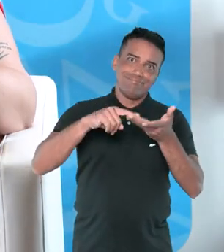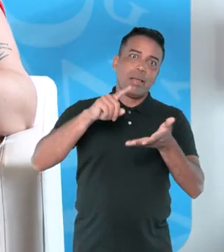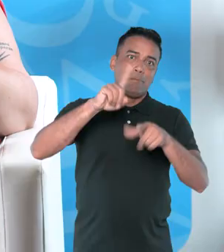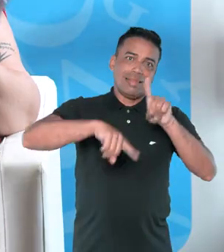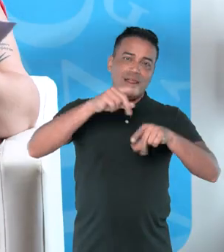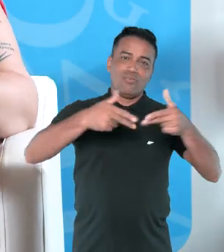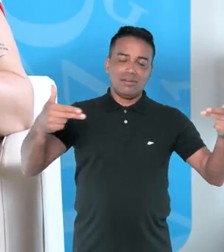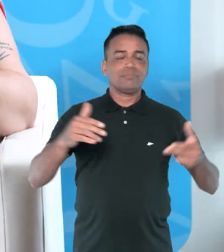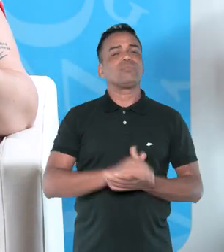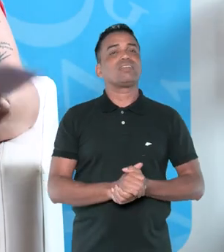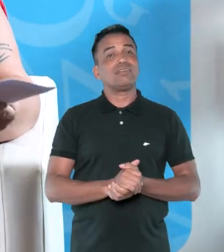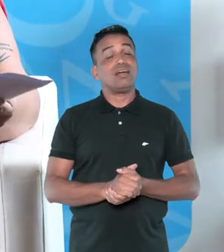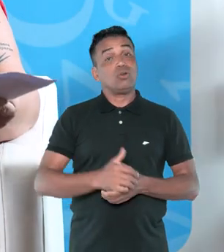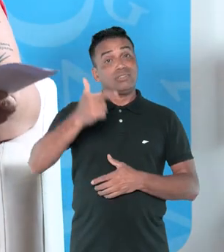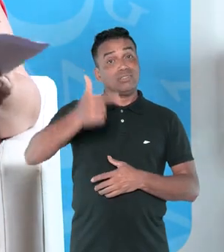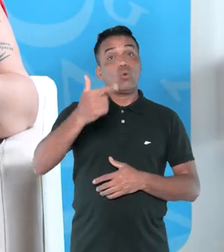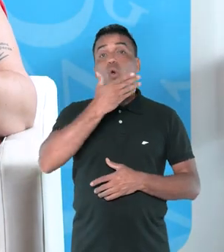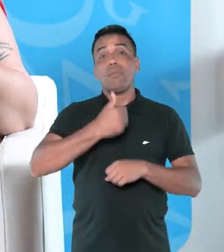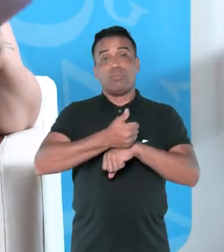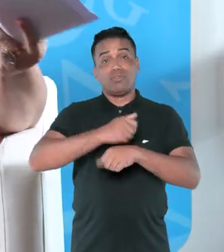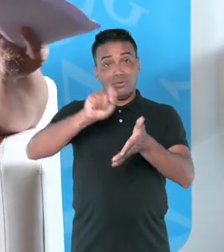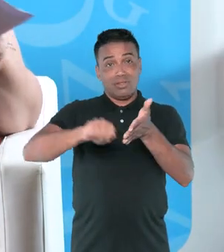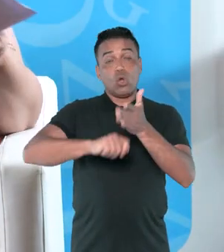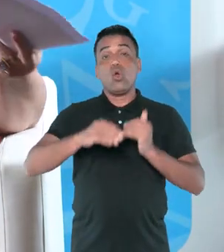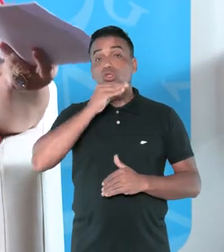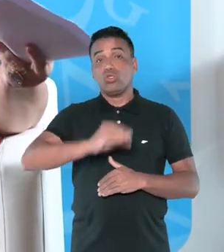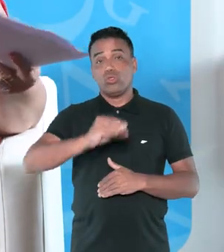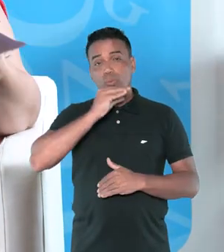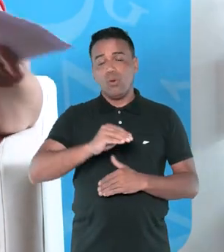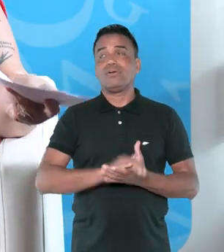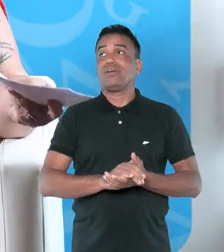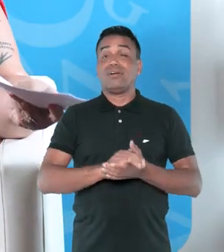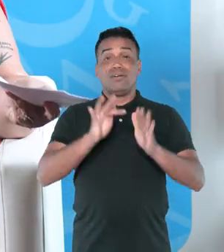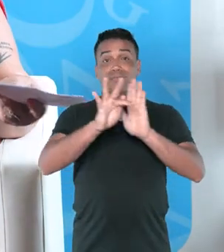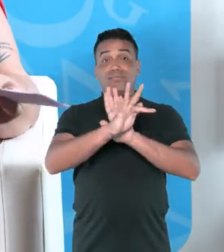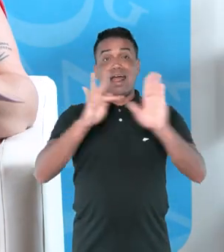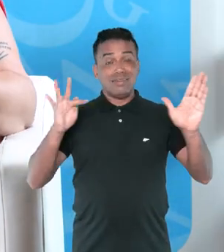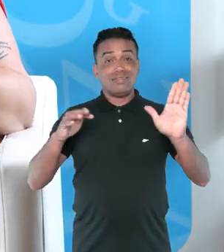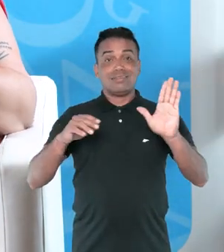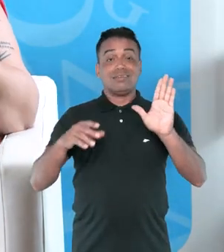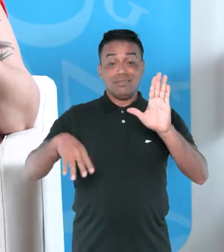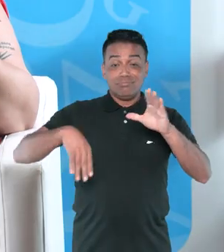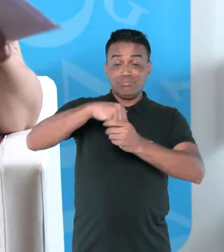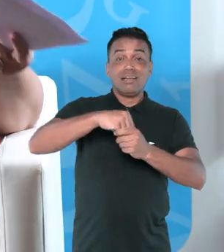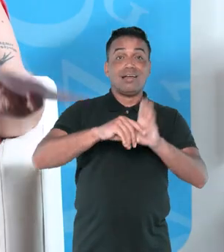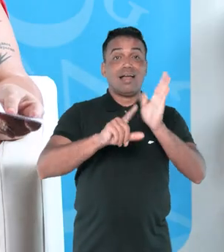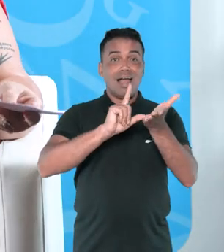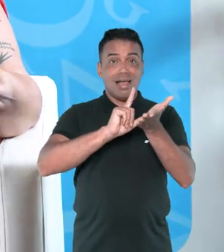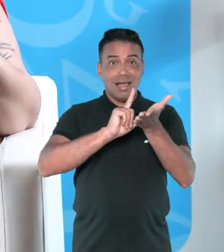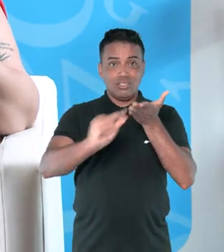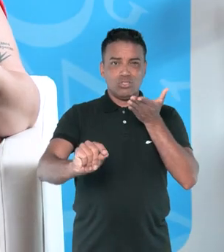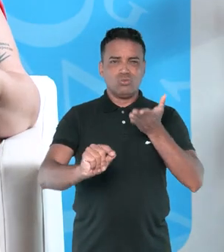processo de tombamento, aí ele diz, segundo Drummond, aí cita uma frase, Drummond no meio do artigo. E eu me disse, será que é o